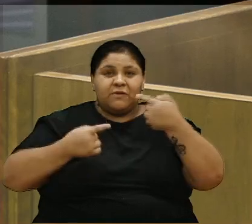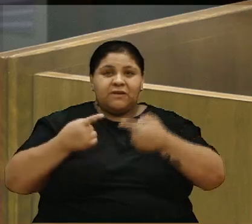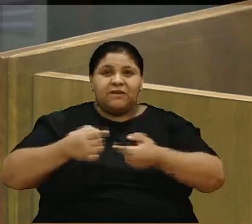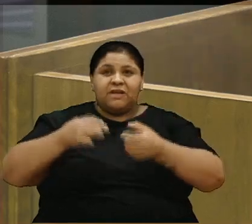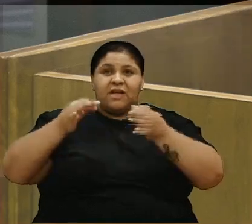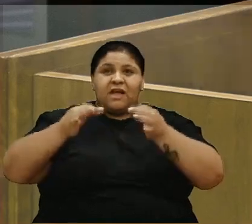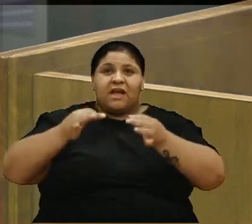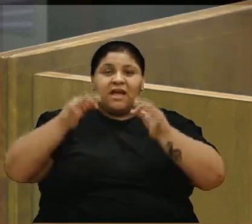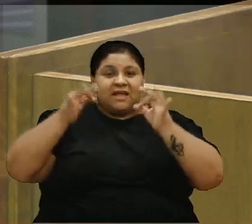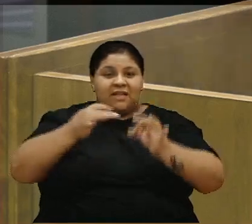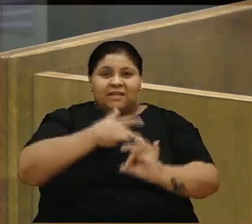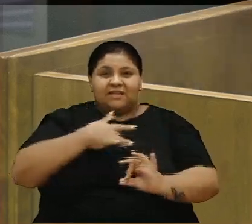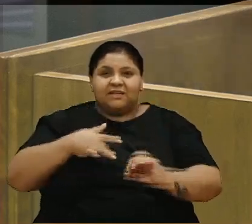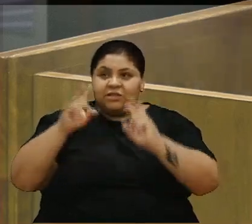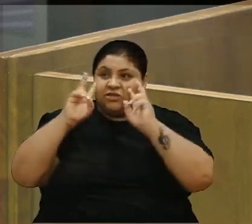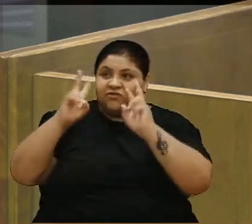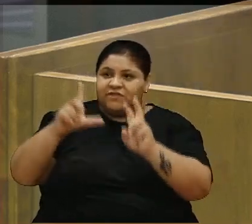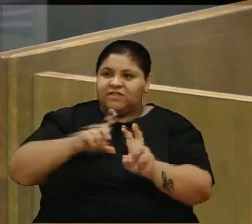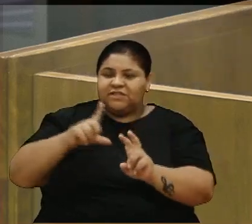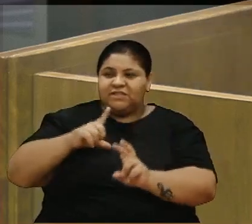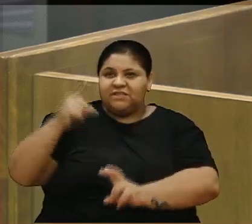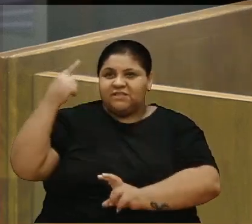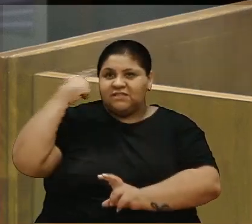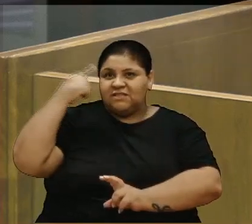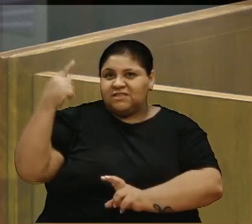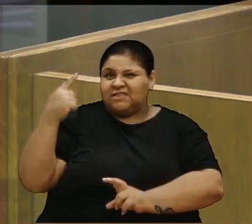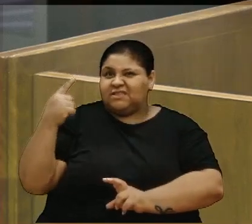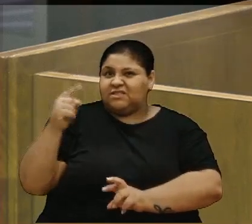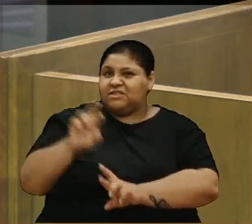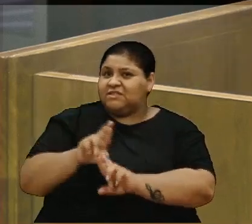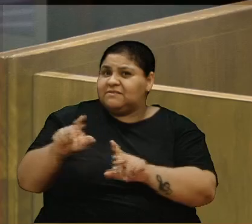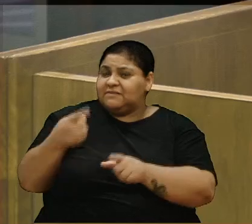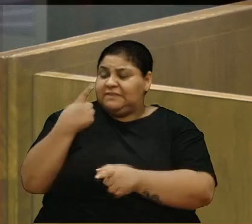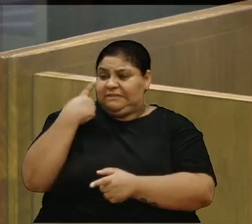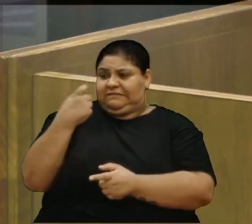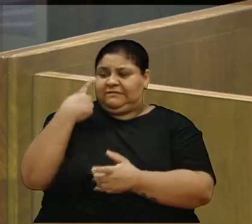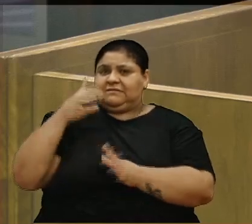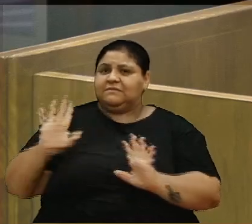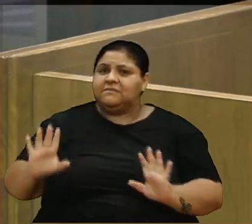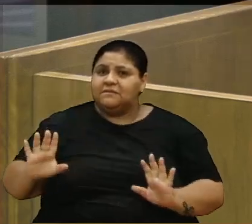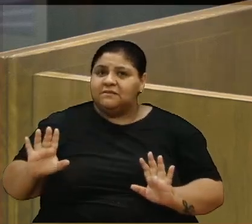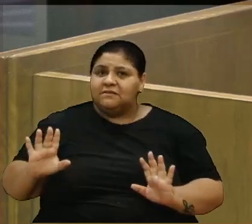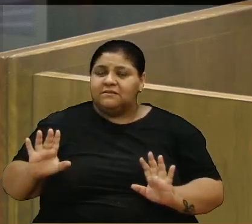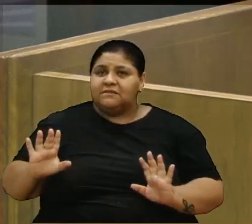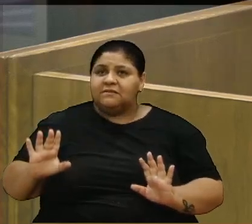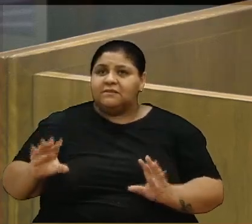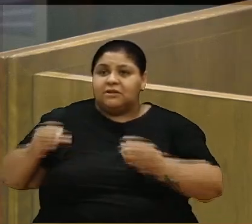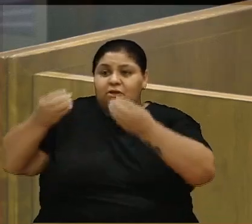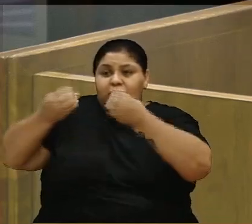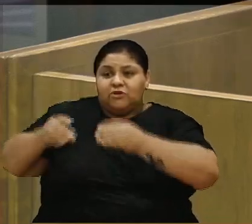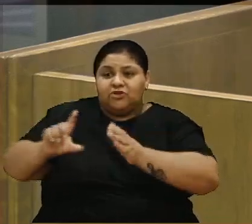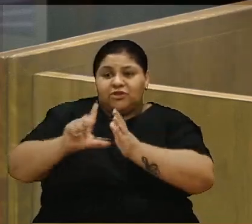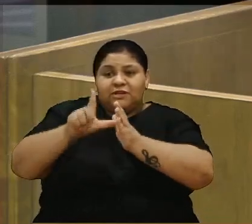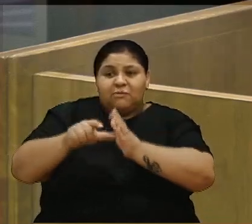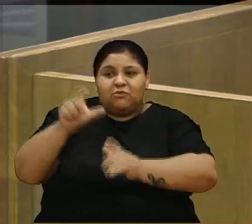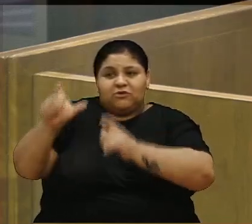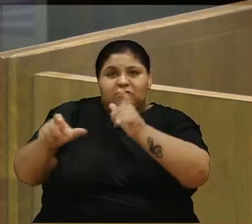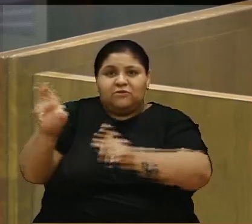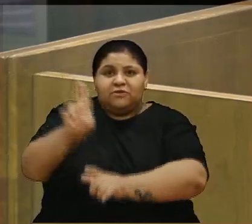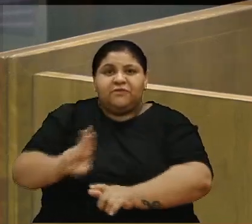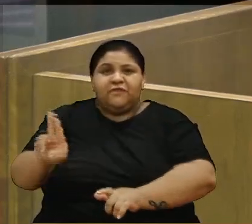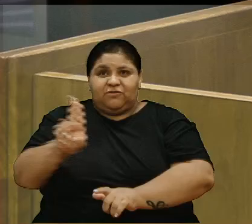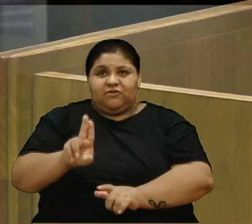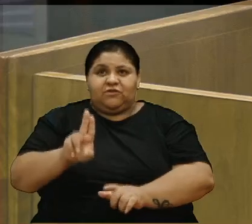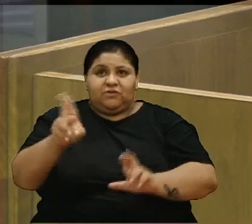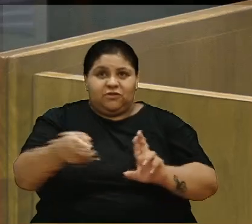da saúde, a gente vê que tem algumas ideias meio tortas que acabam respingando depois na população usuária que vai utilizar o